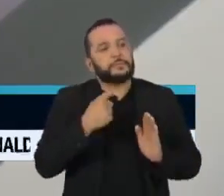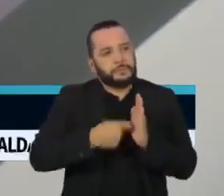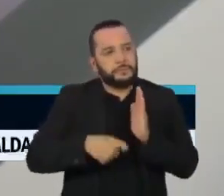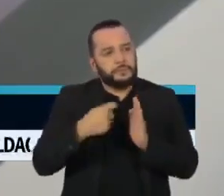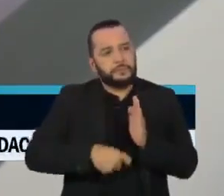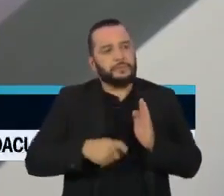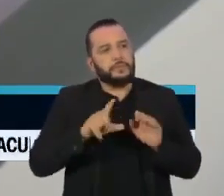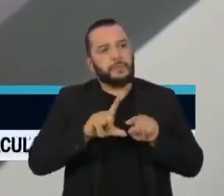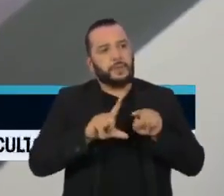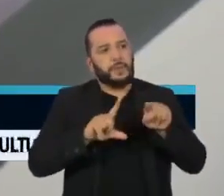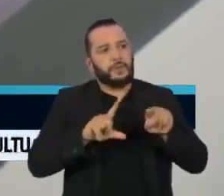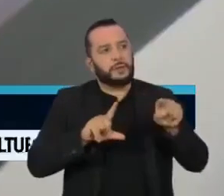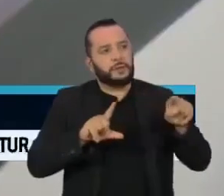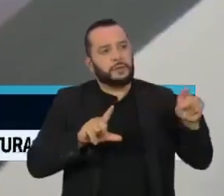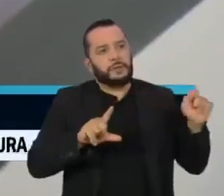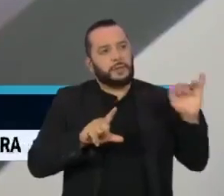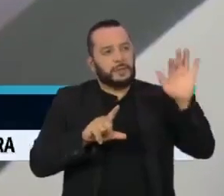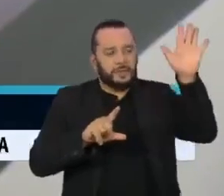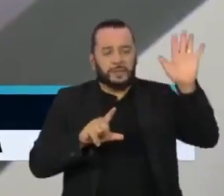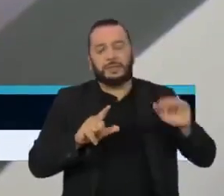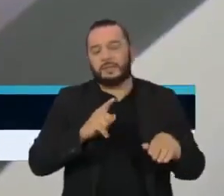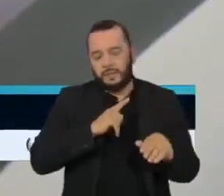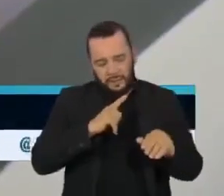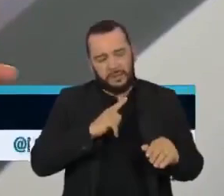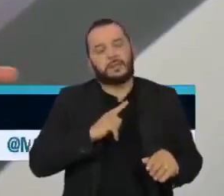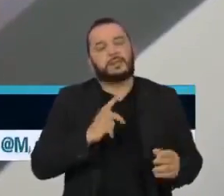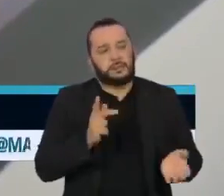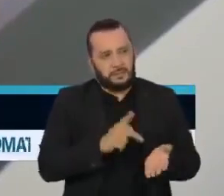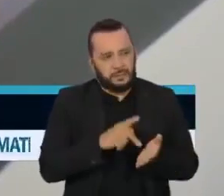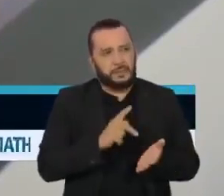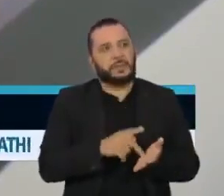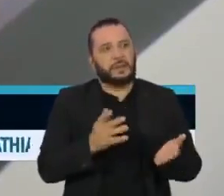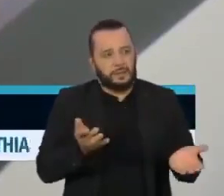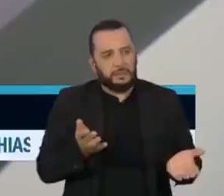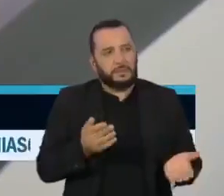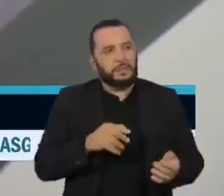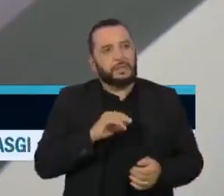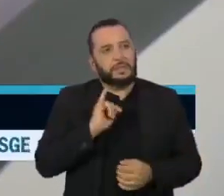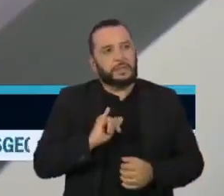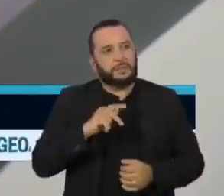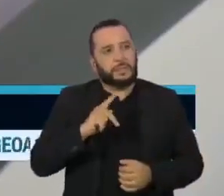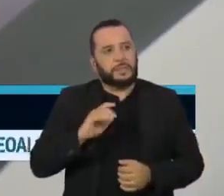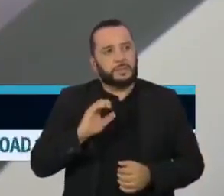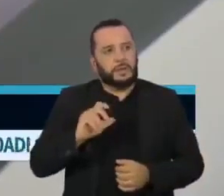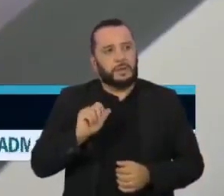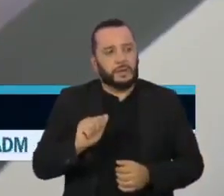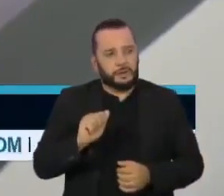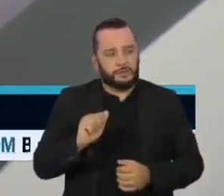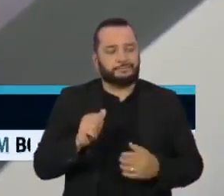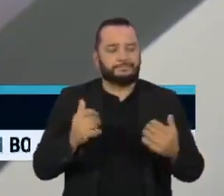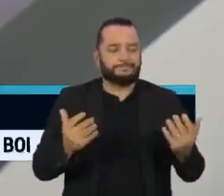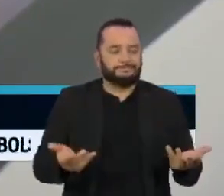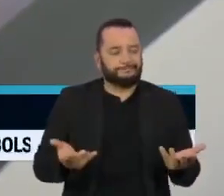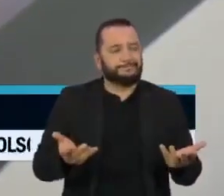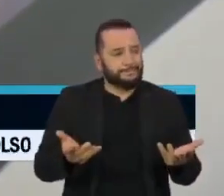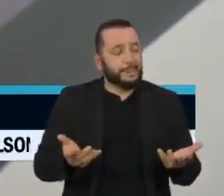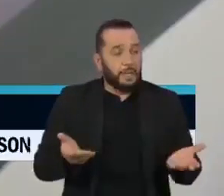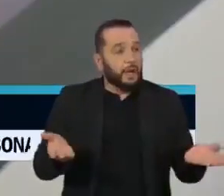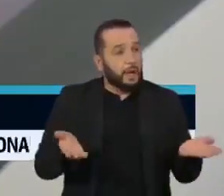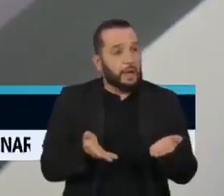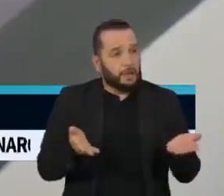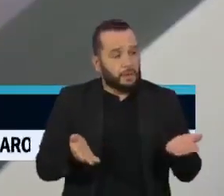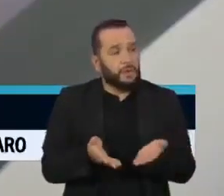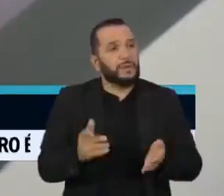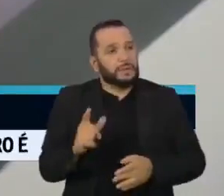12 meses já em dois dígitos, na medida pelo IPCA. Isso coloca uma pressão grande